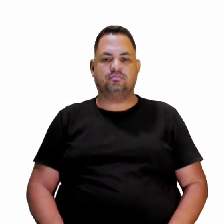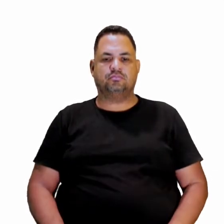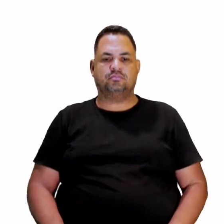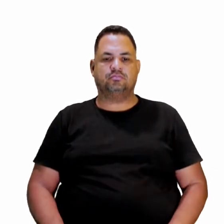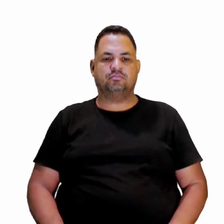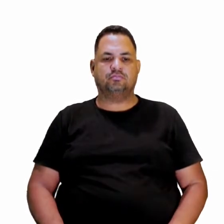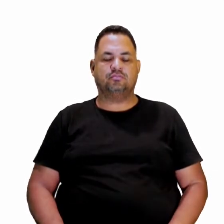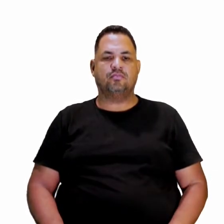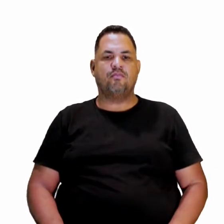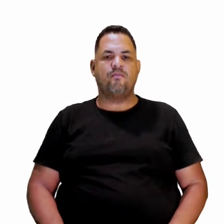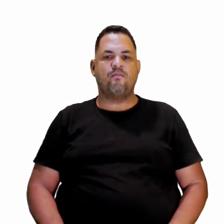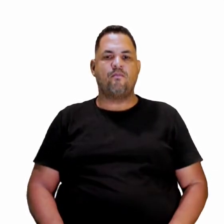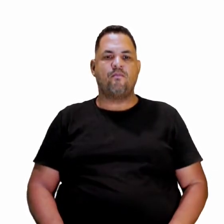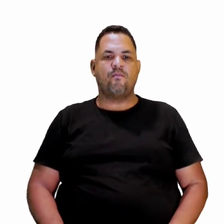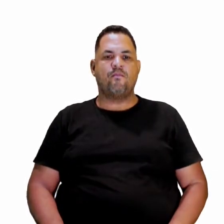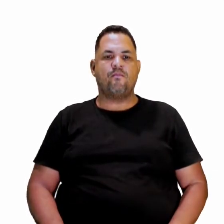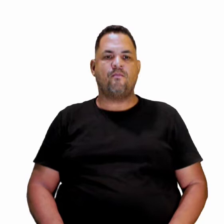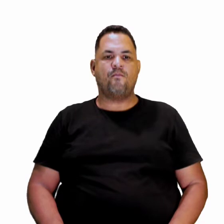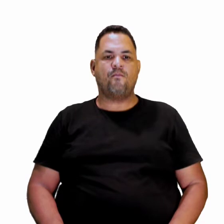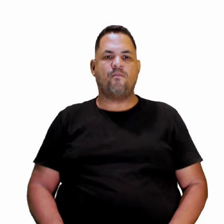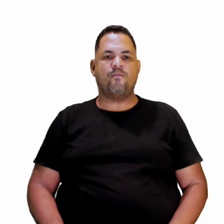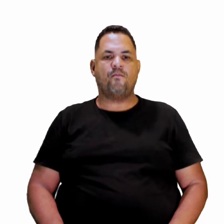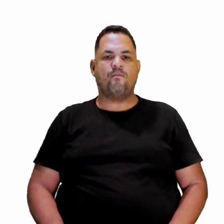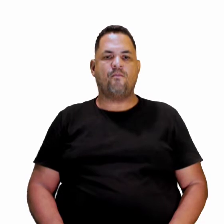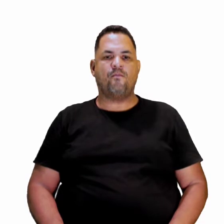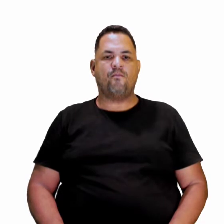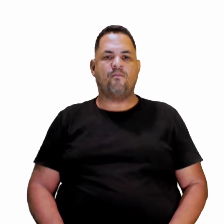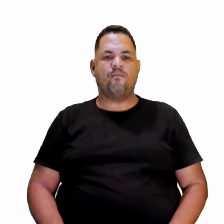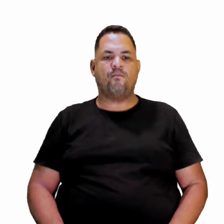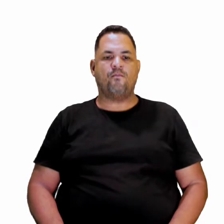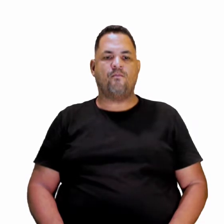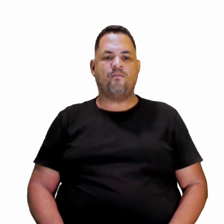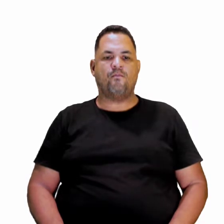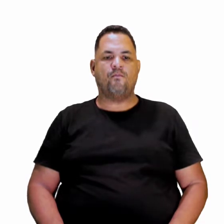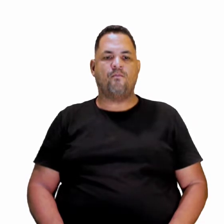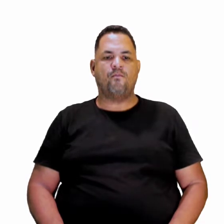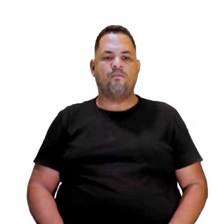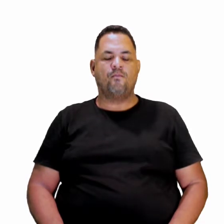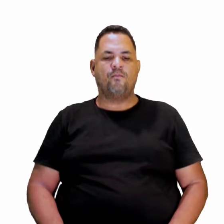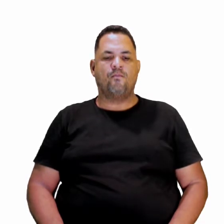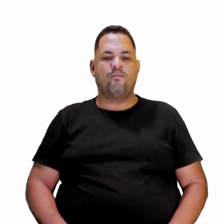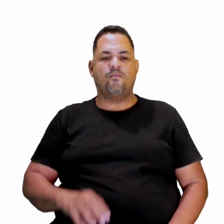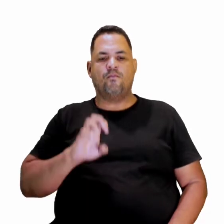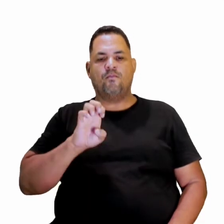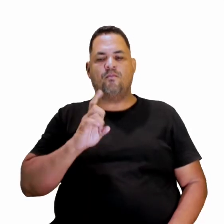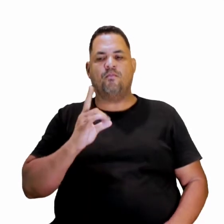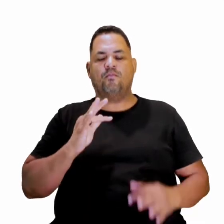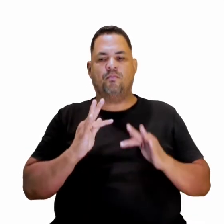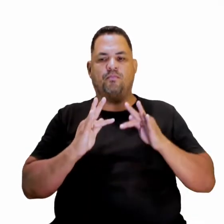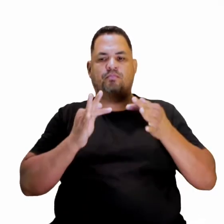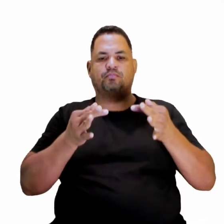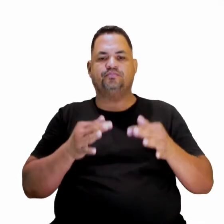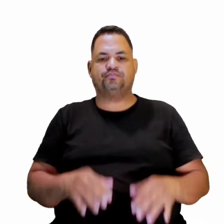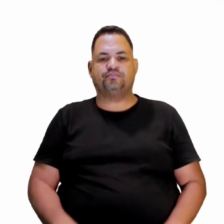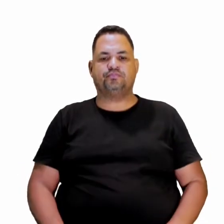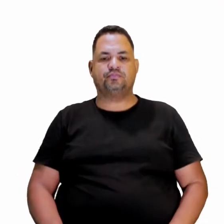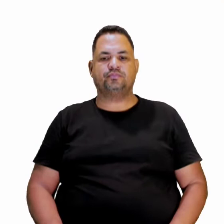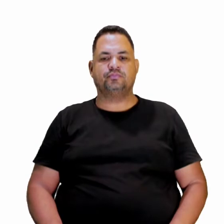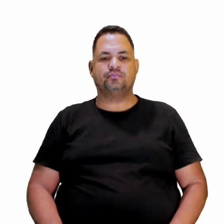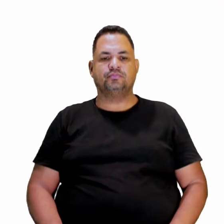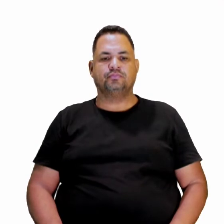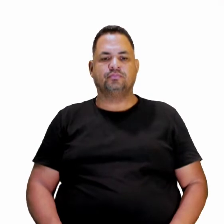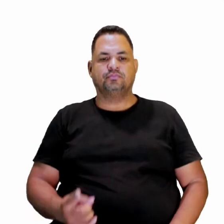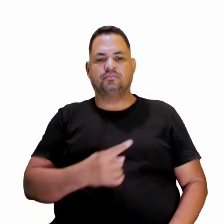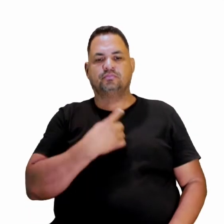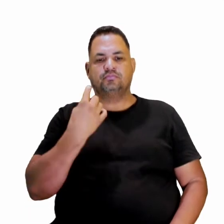é esse aqui. We talked, com ed no final, about business.